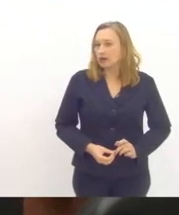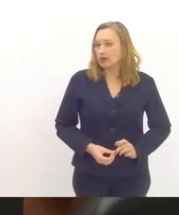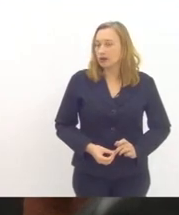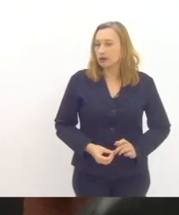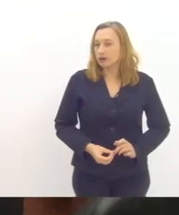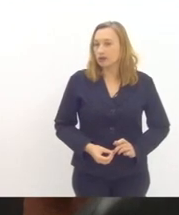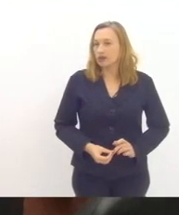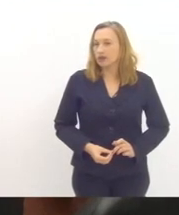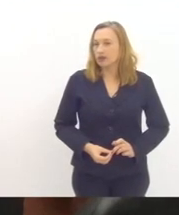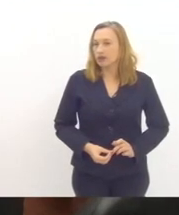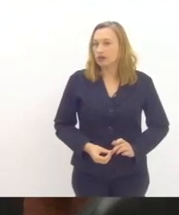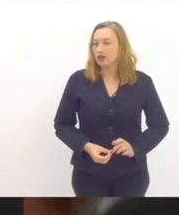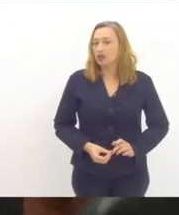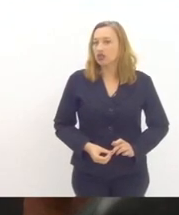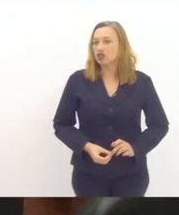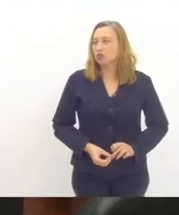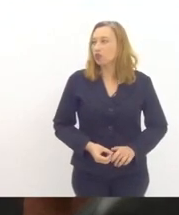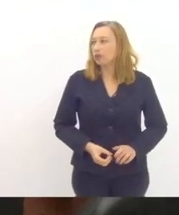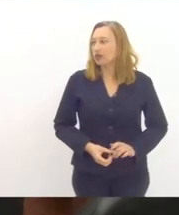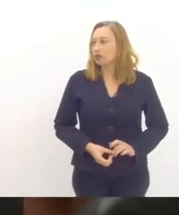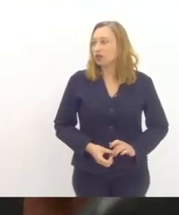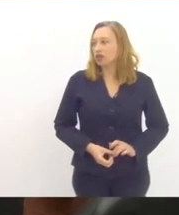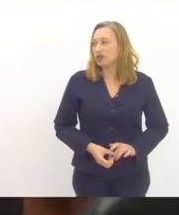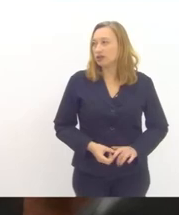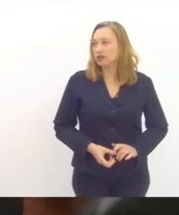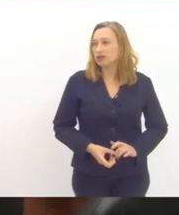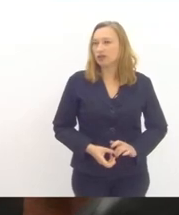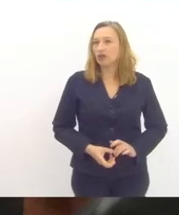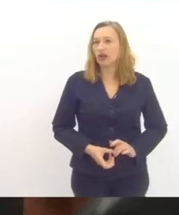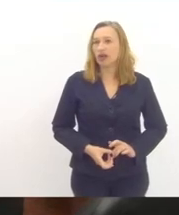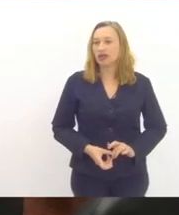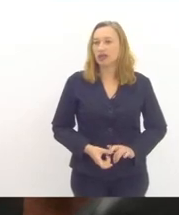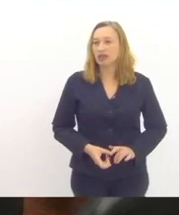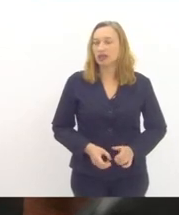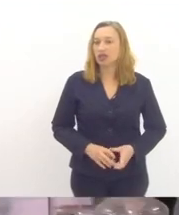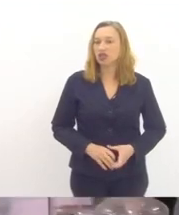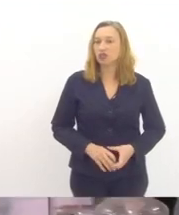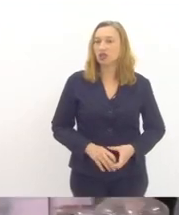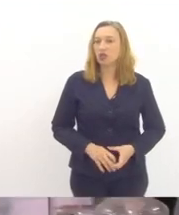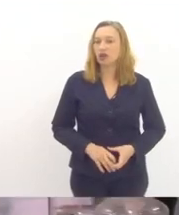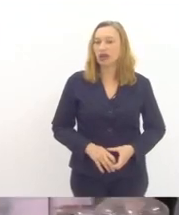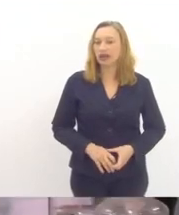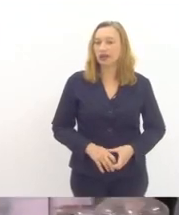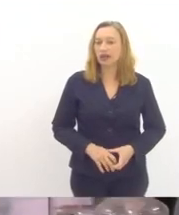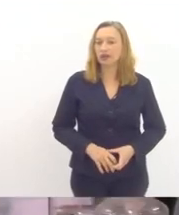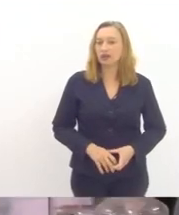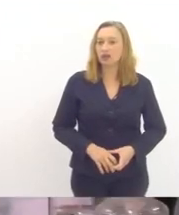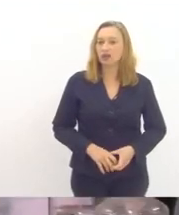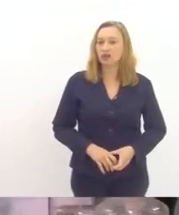Bom, o professor Madureira não está acompanhando nesse momento. Então, eu chamo para fazer uso da palavra